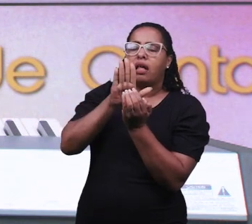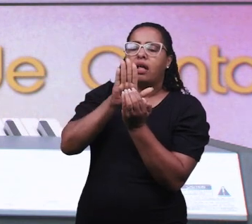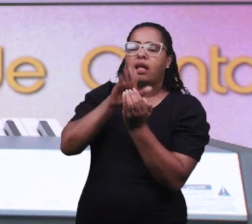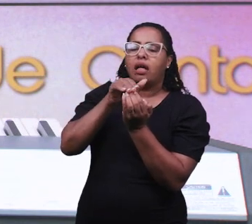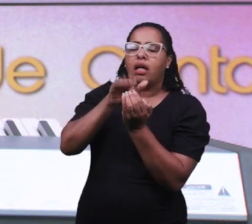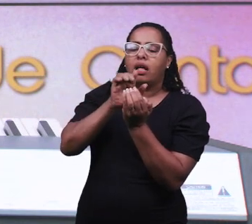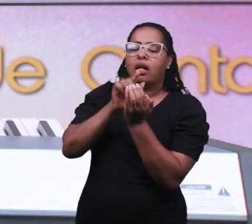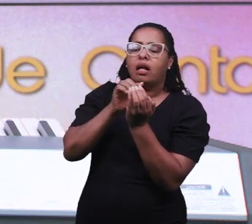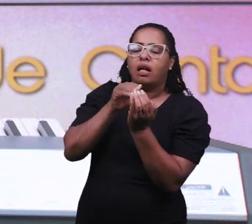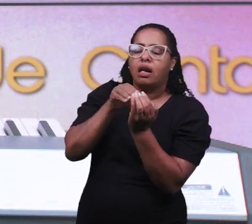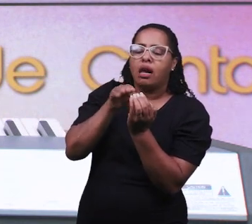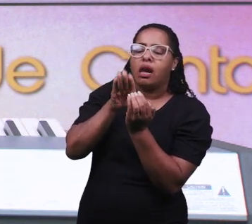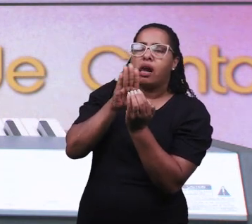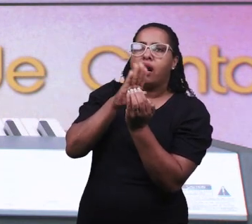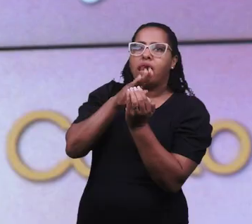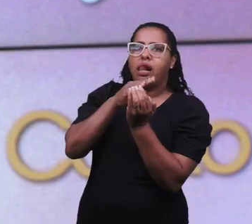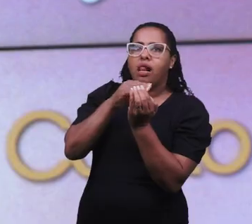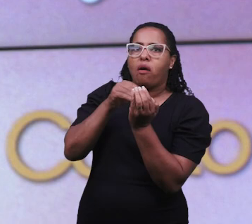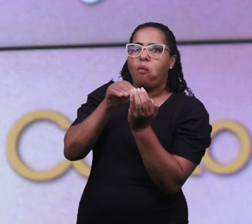língua.